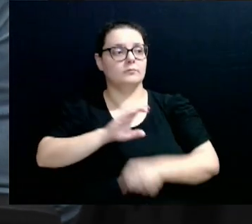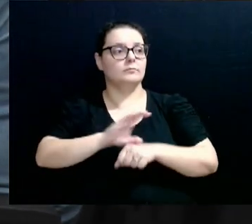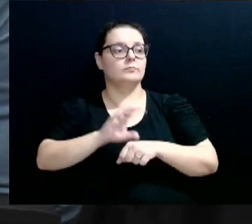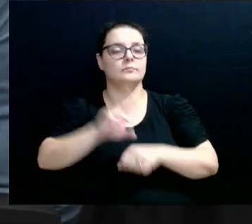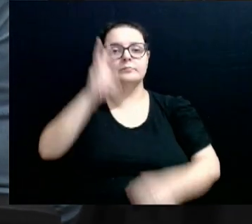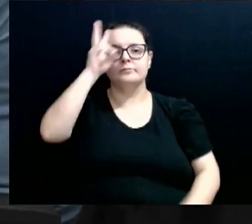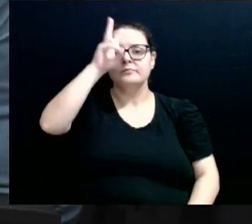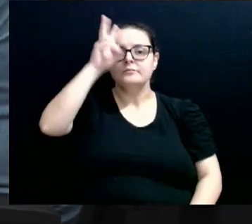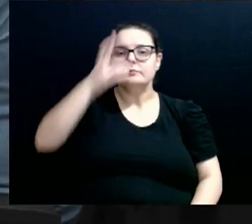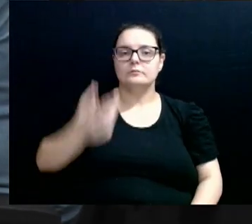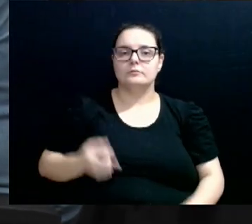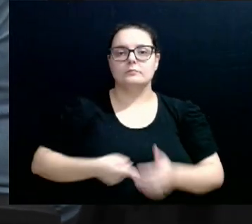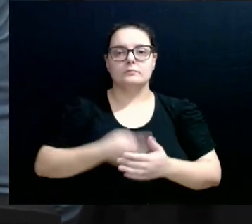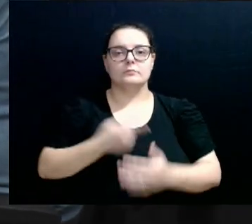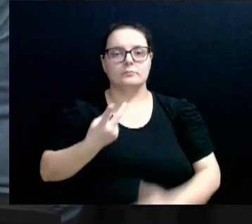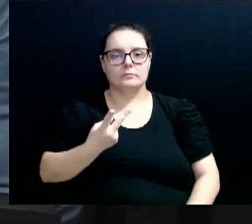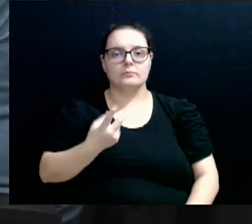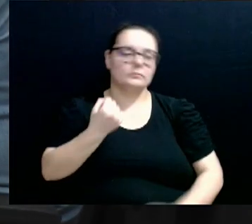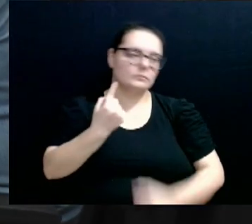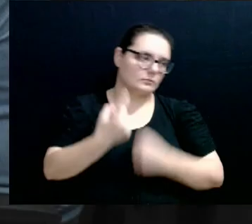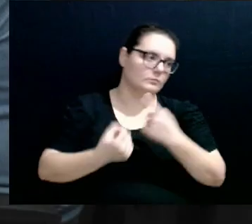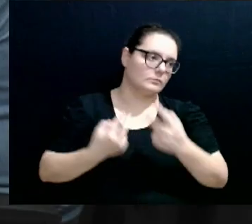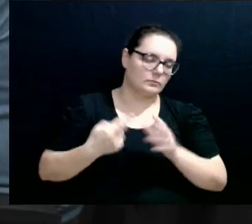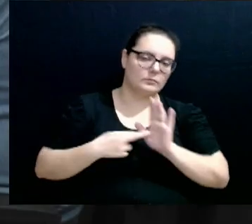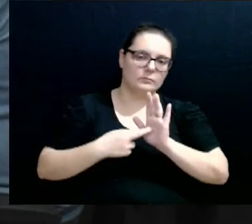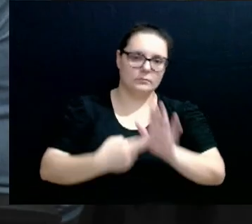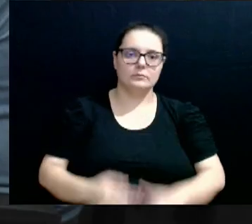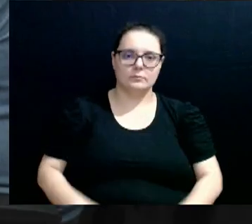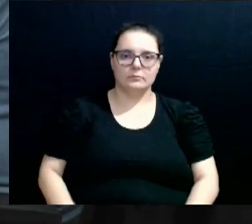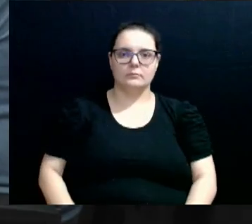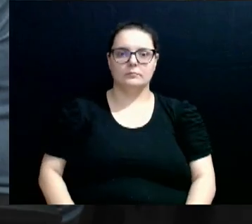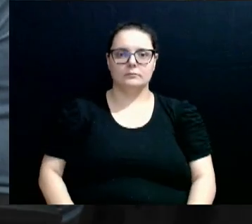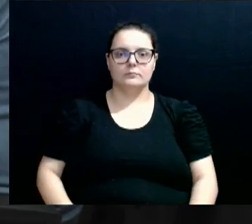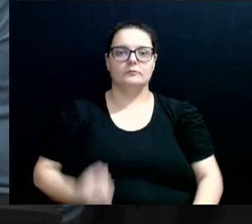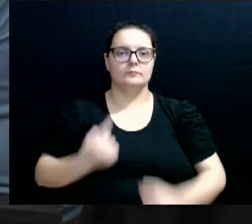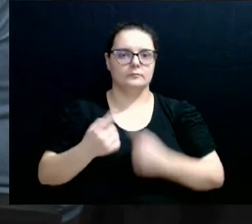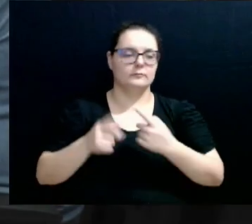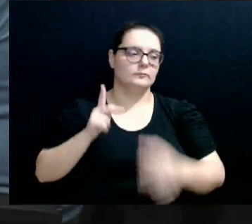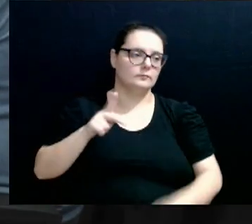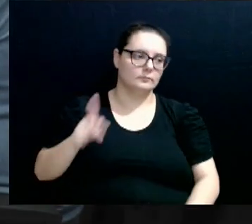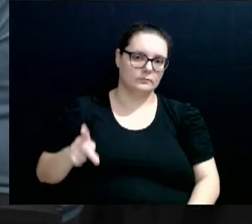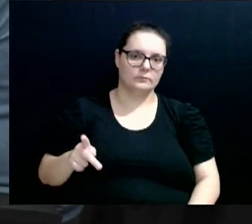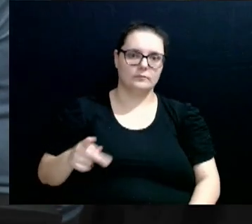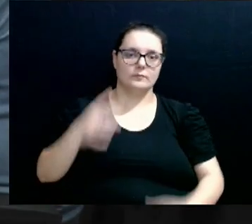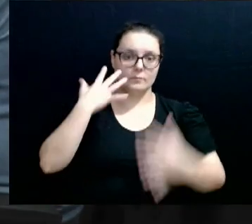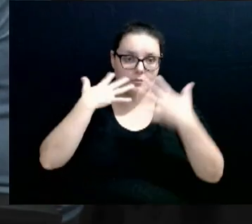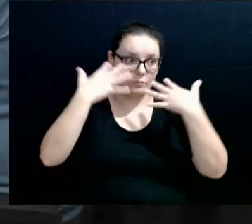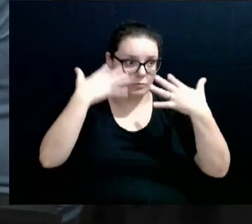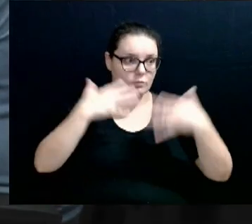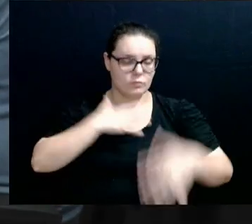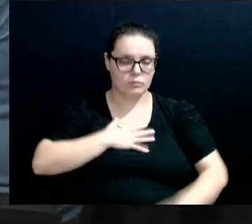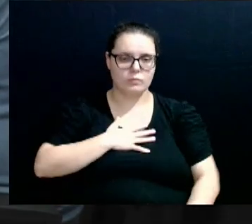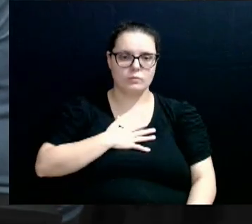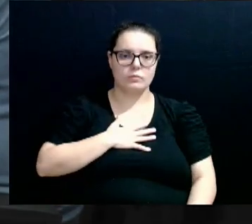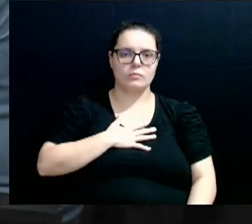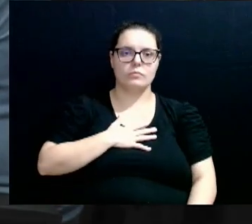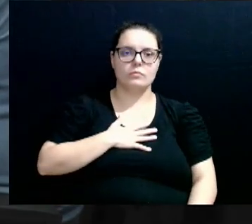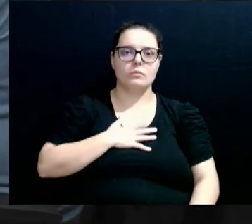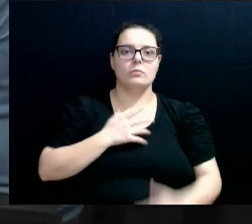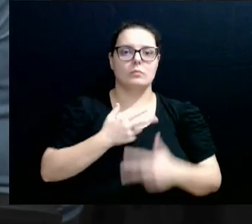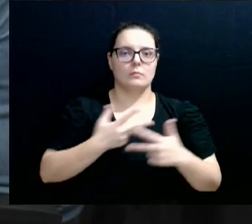tive algumas referências, né? Tive alguns professores de História que me inspiraram, né? Então essa coisa da referência é muito